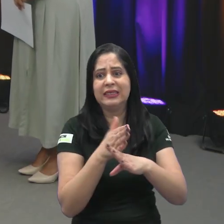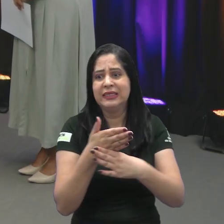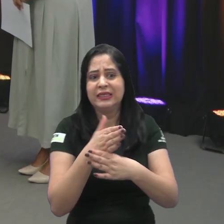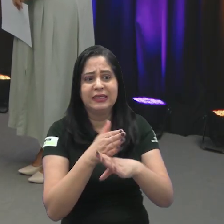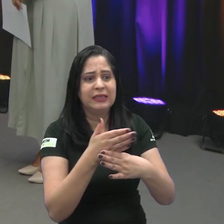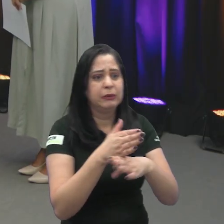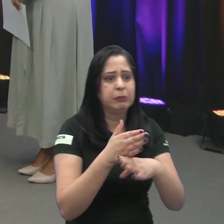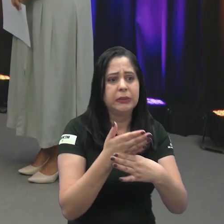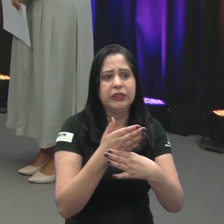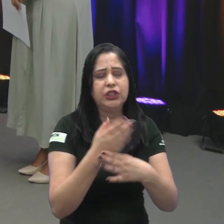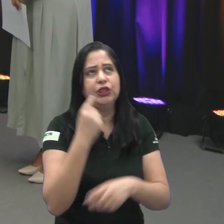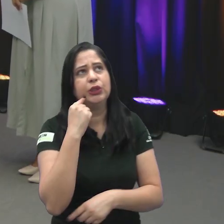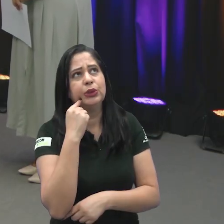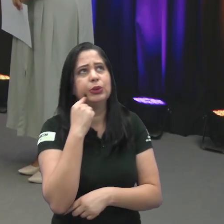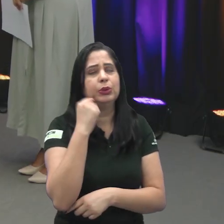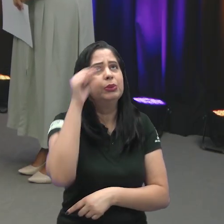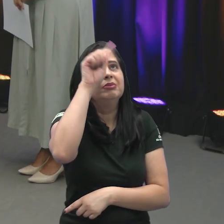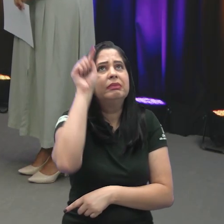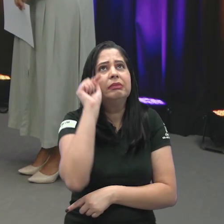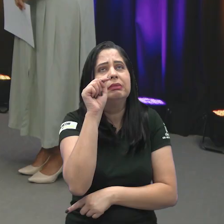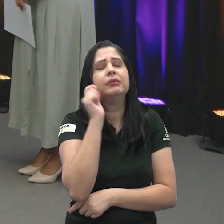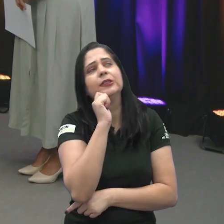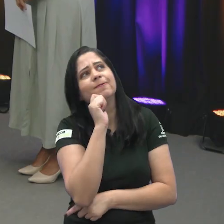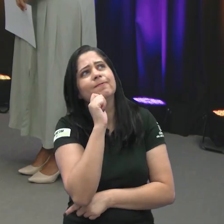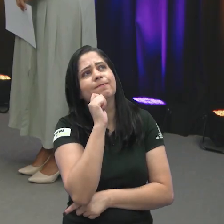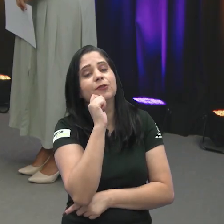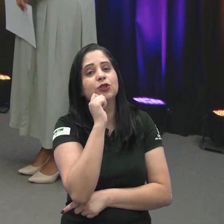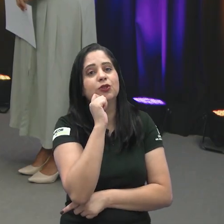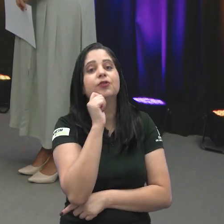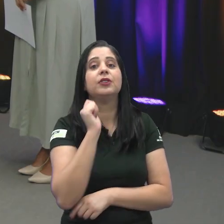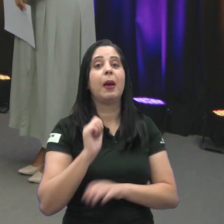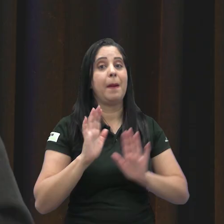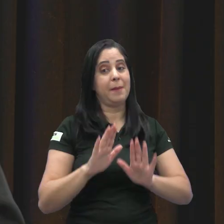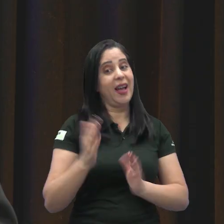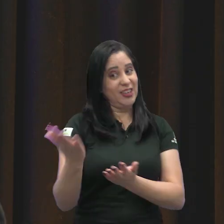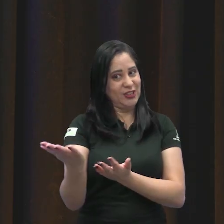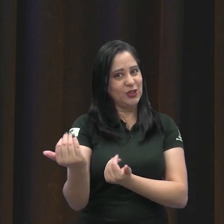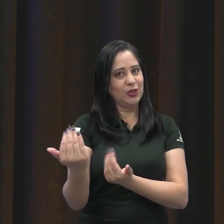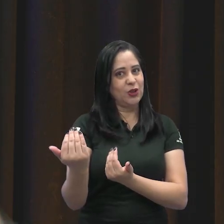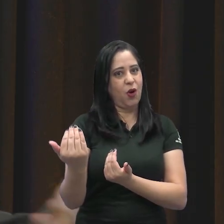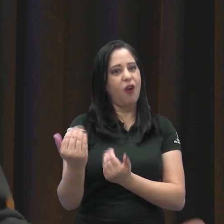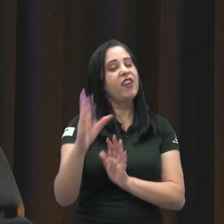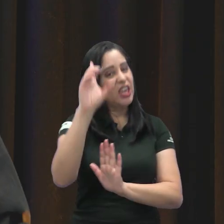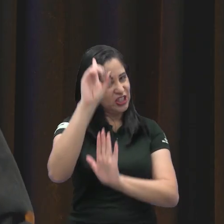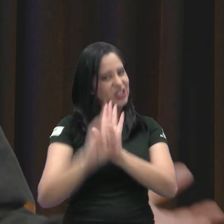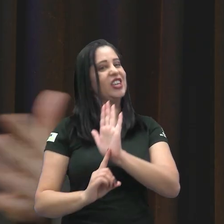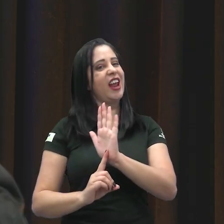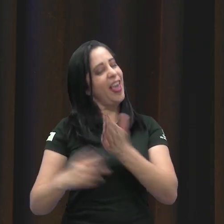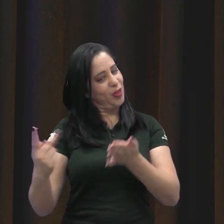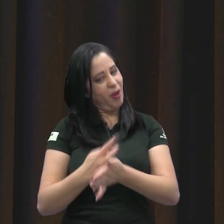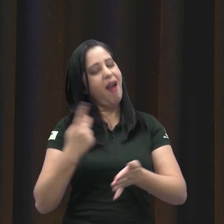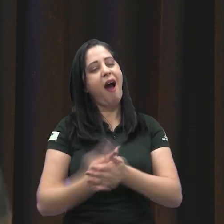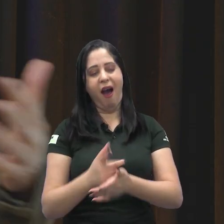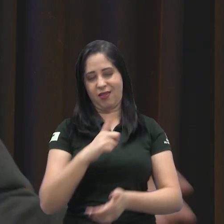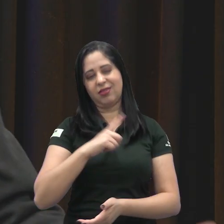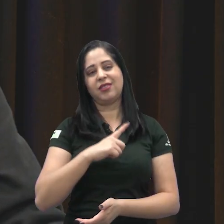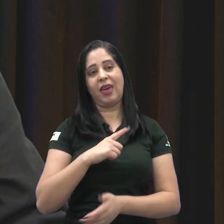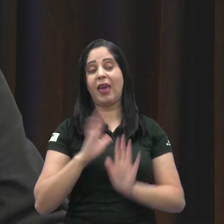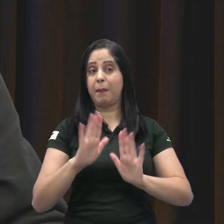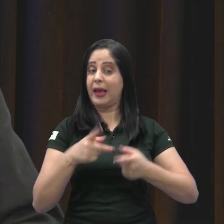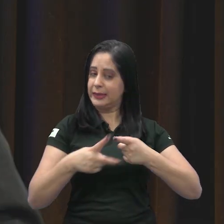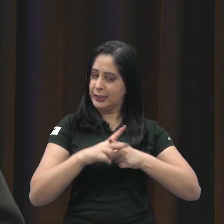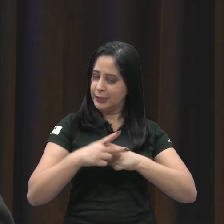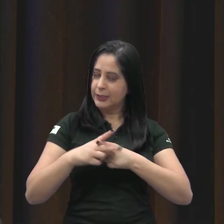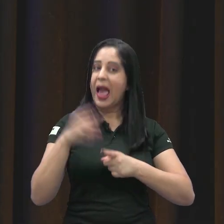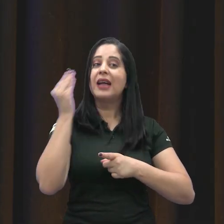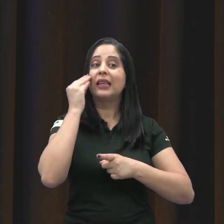sobre qual entrar, né? Mas exatamente por ser jovem, ele tem esse direito de errar, voltar e tentar